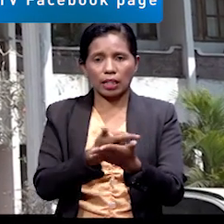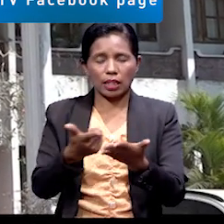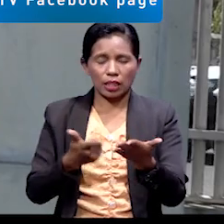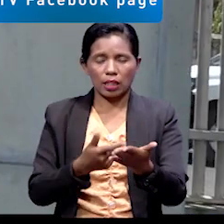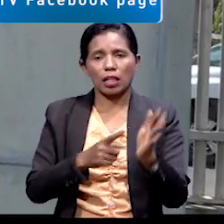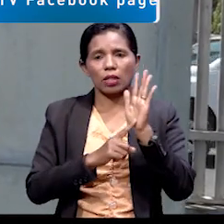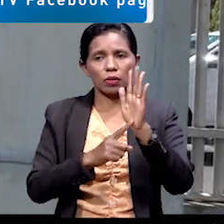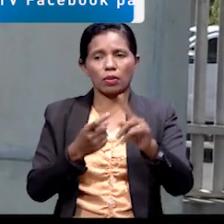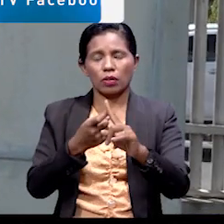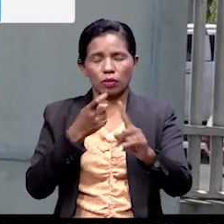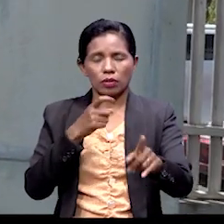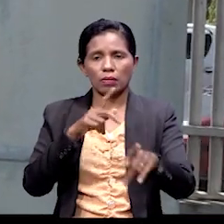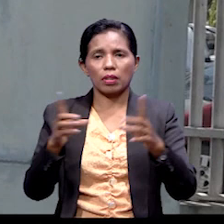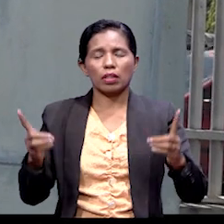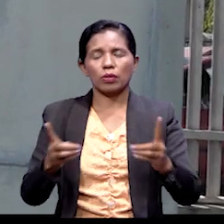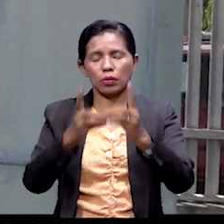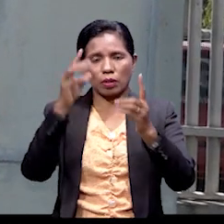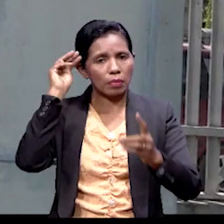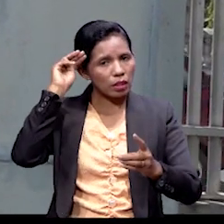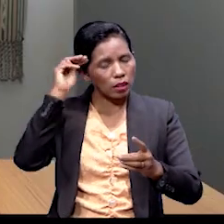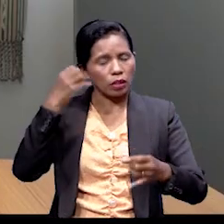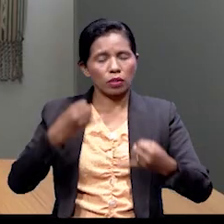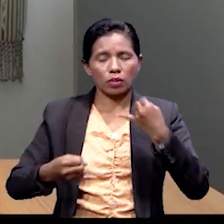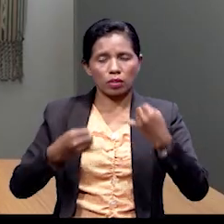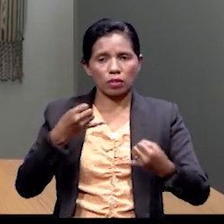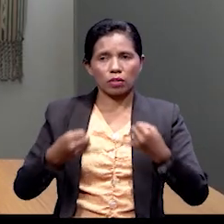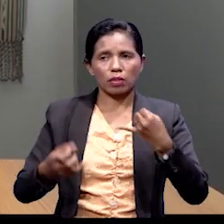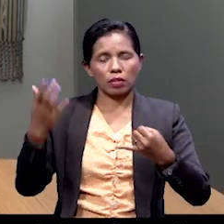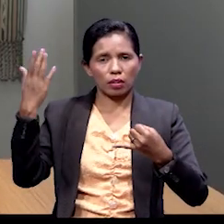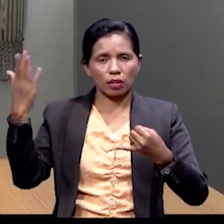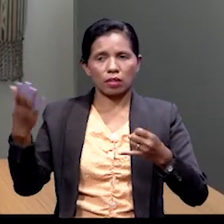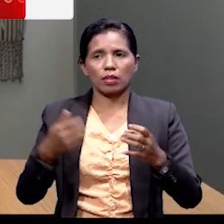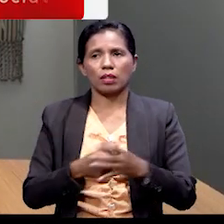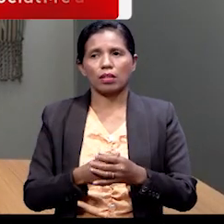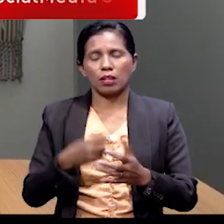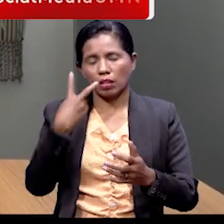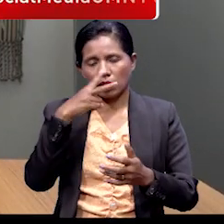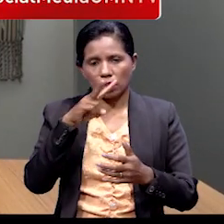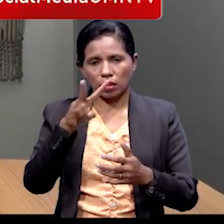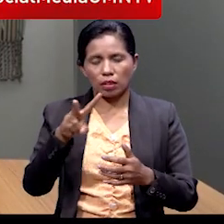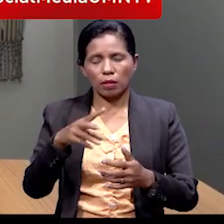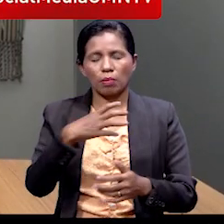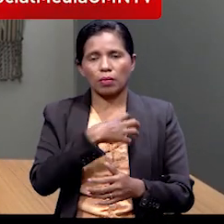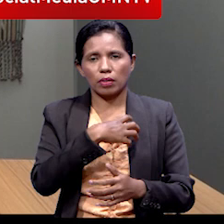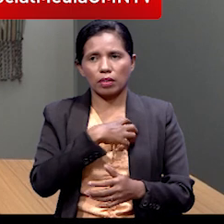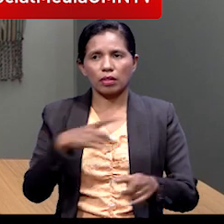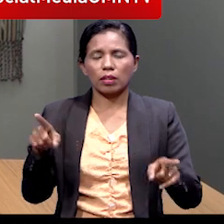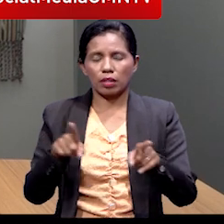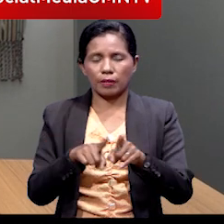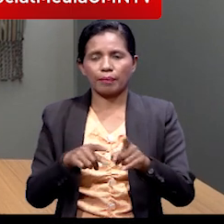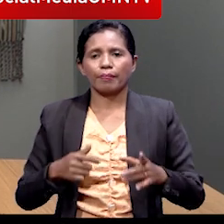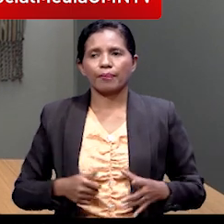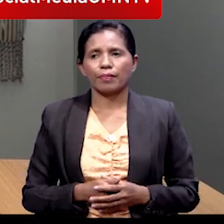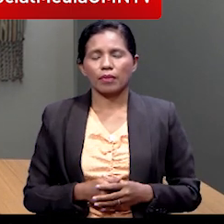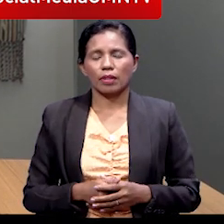husi requerente a soro Ministério da Justiça, parte Direção Nacional Terras no propriedade no Penitele no dar requerido.